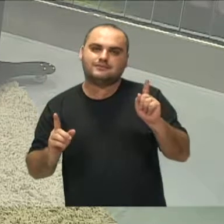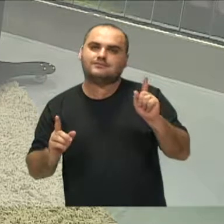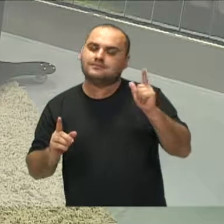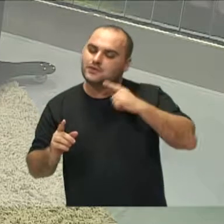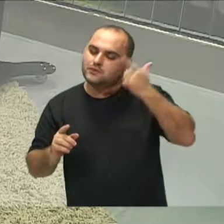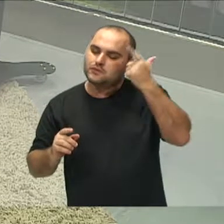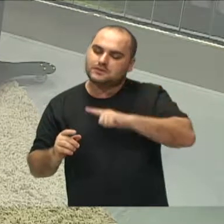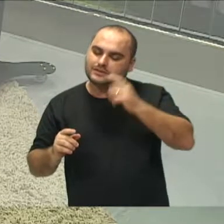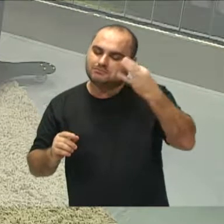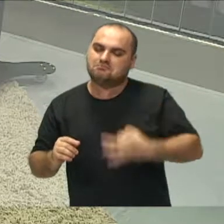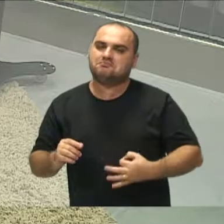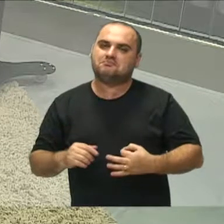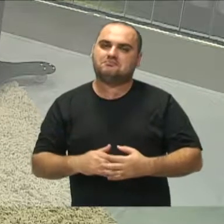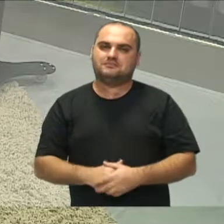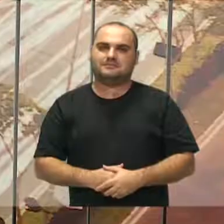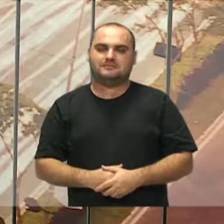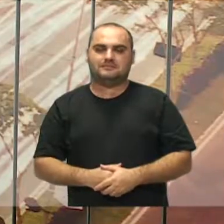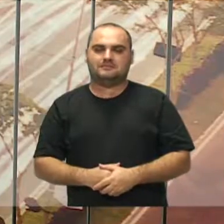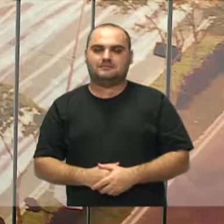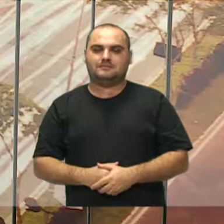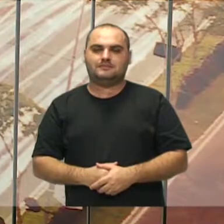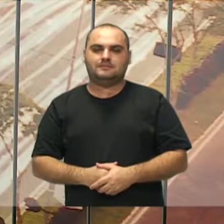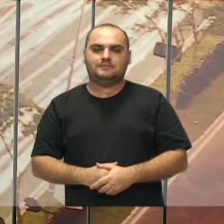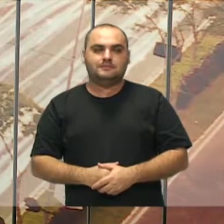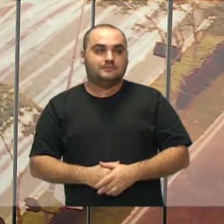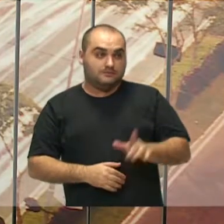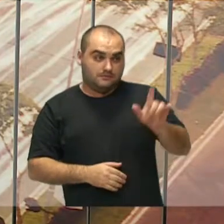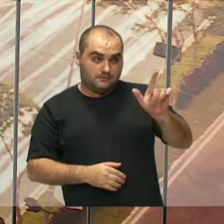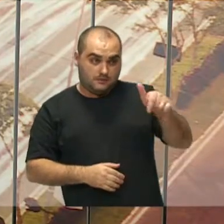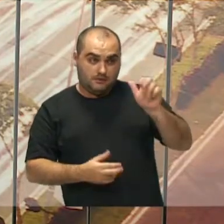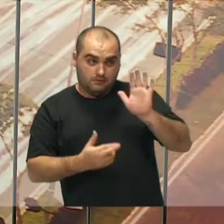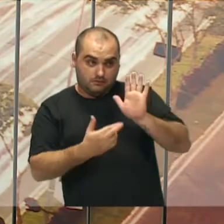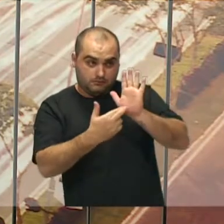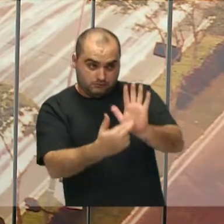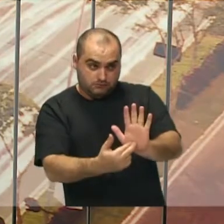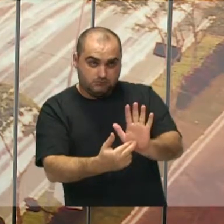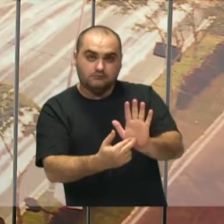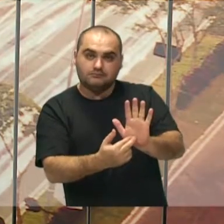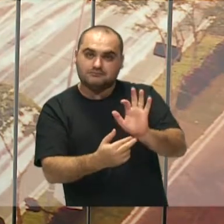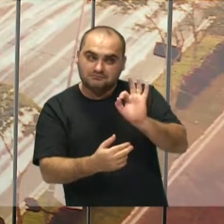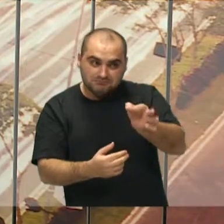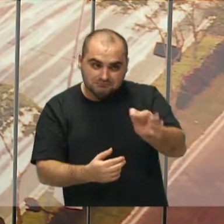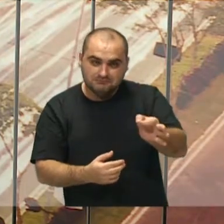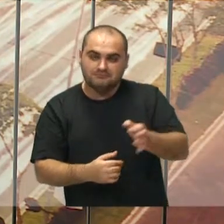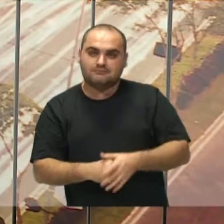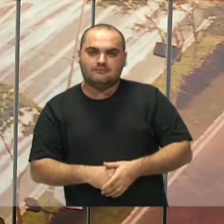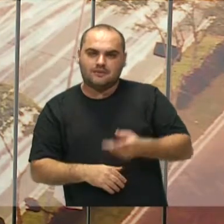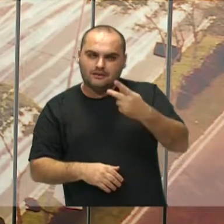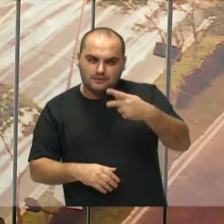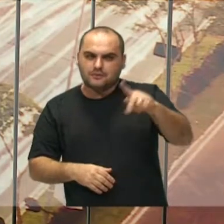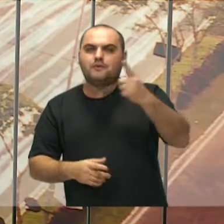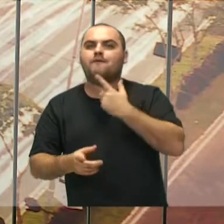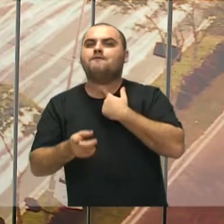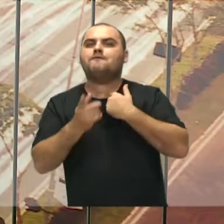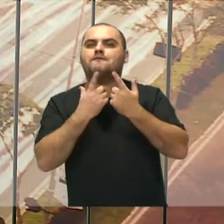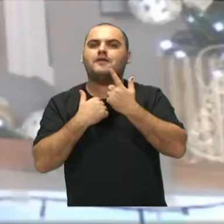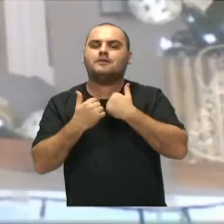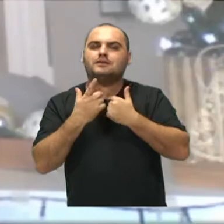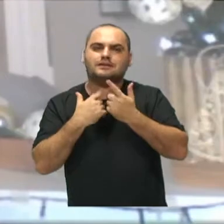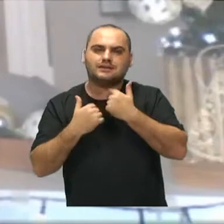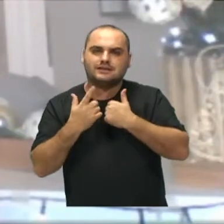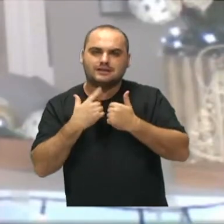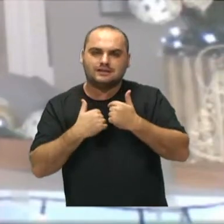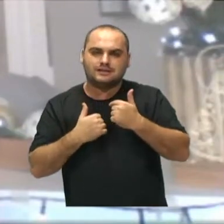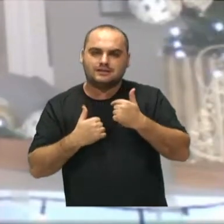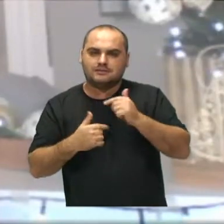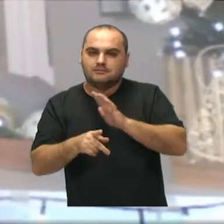deu certo. É para ser uma representante, né? Fica pelo que você fala, essa vontade de ser